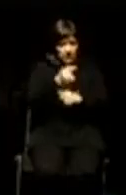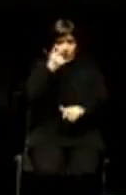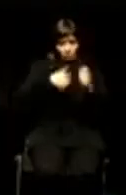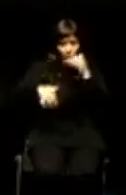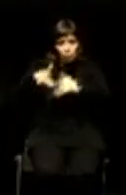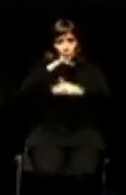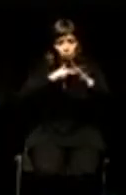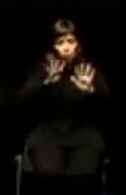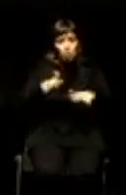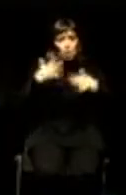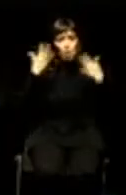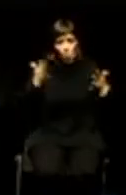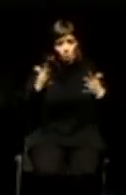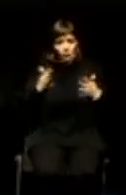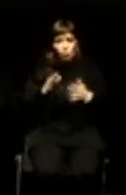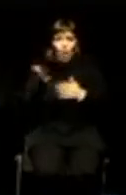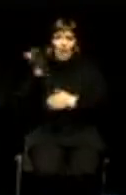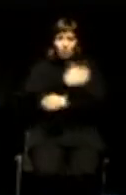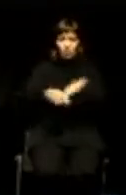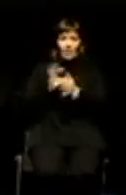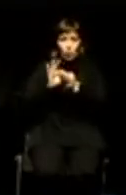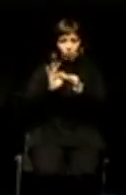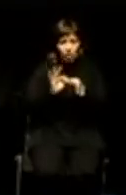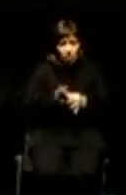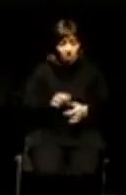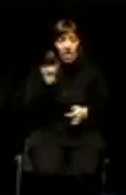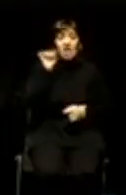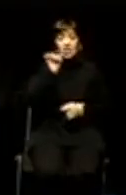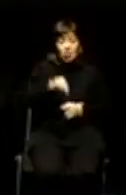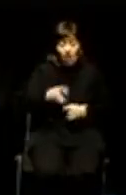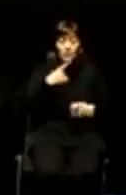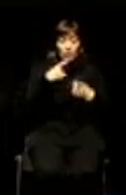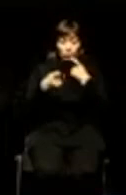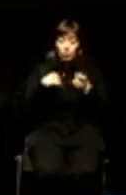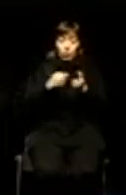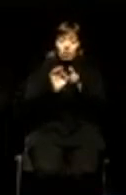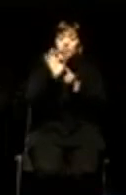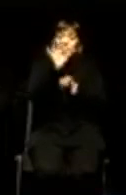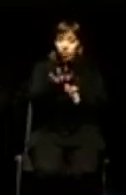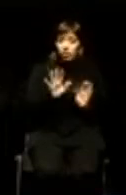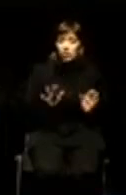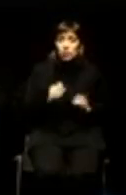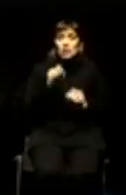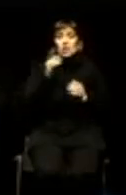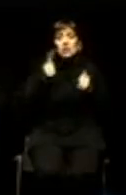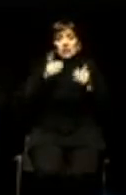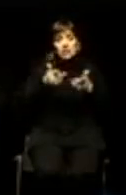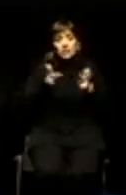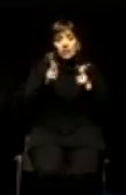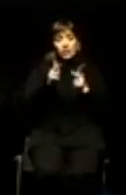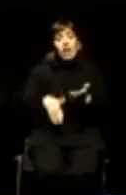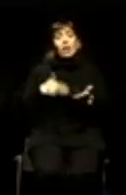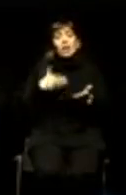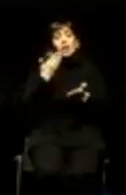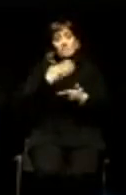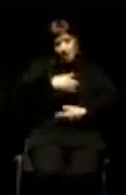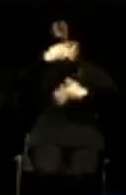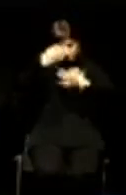populações quando se encontravam unidas? São estas as interrogações que deixo. A Iniciativa Liberal vai manter a postura que já assumiu noutras